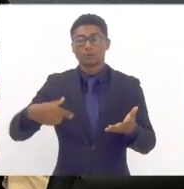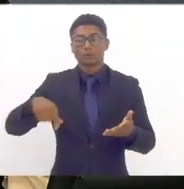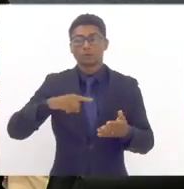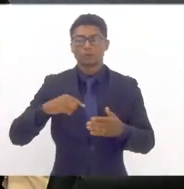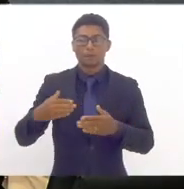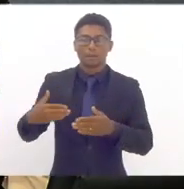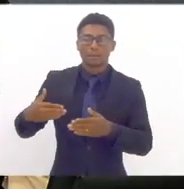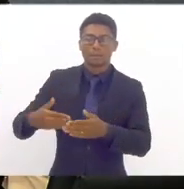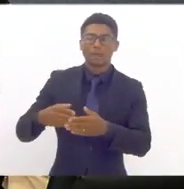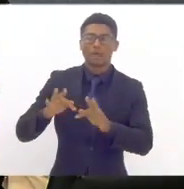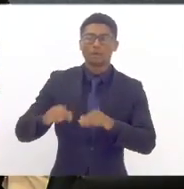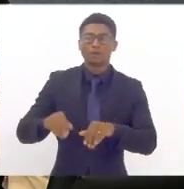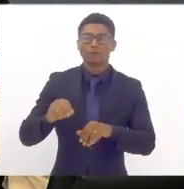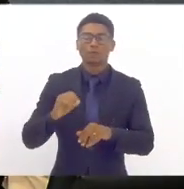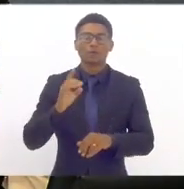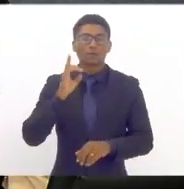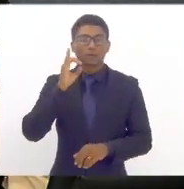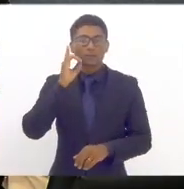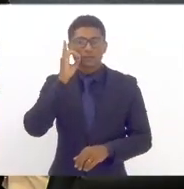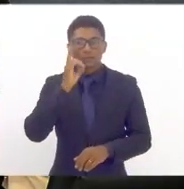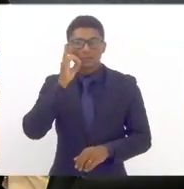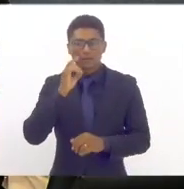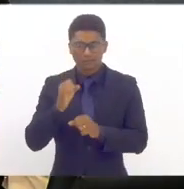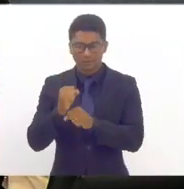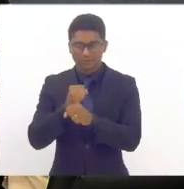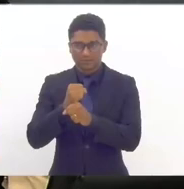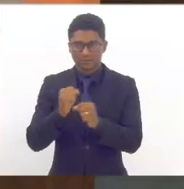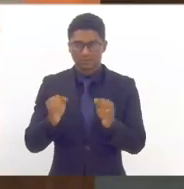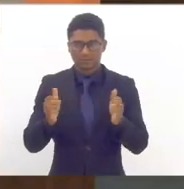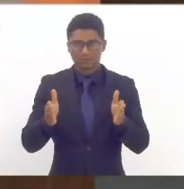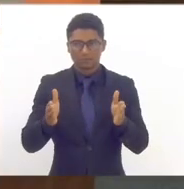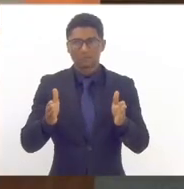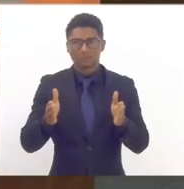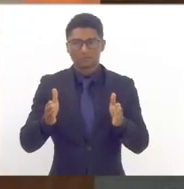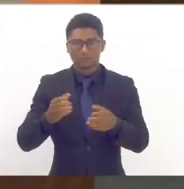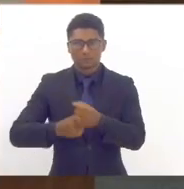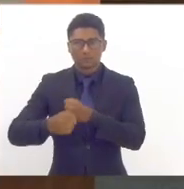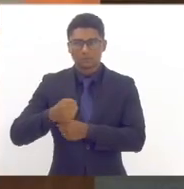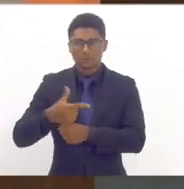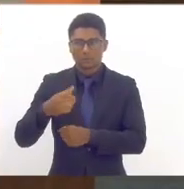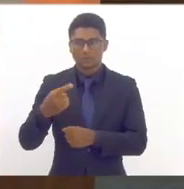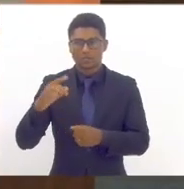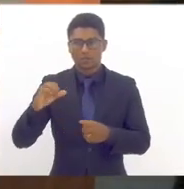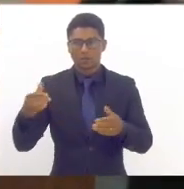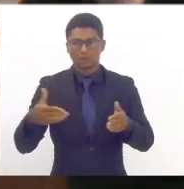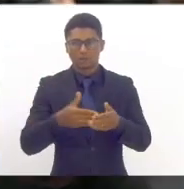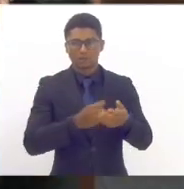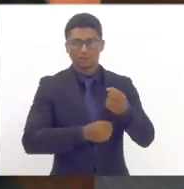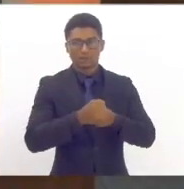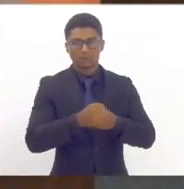legislatura 2019-22 e temos recebido aqui no plenário,